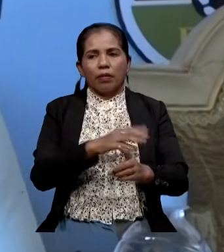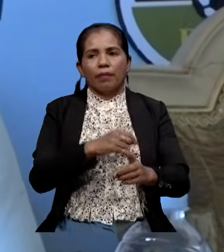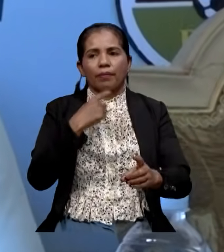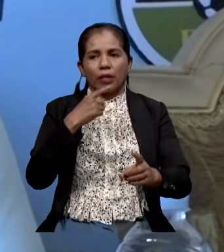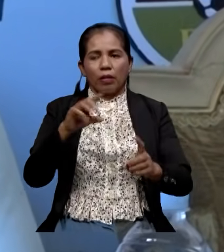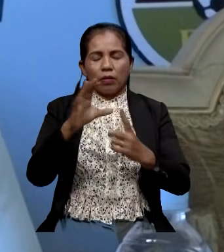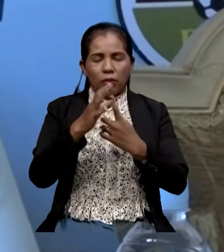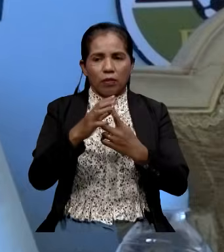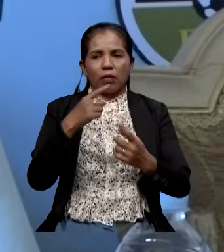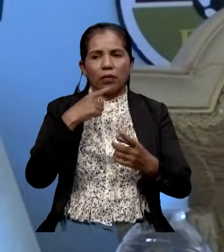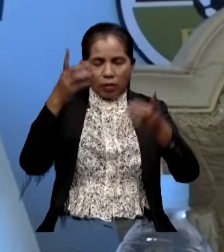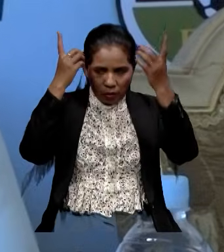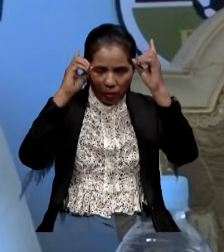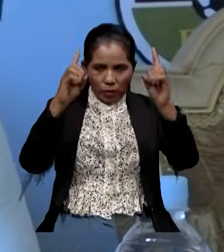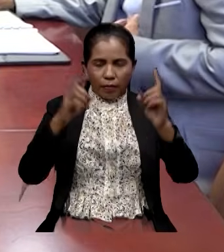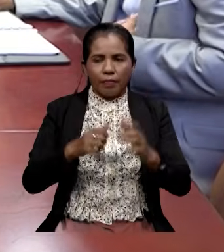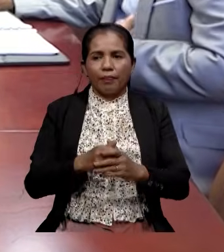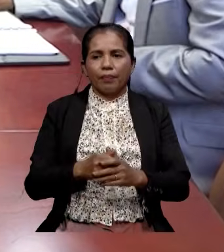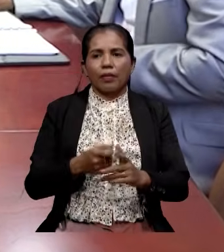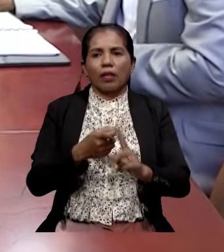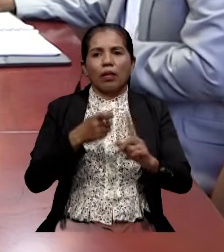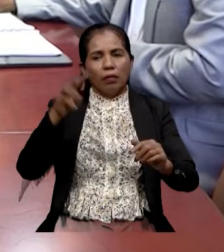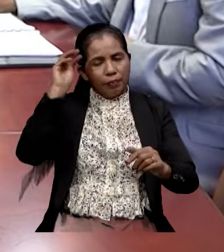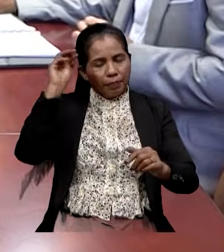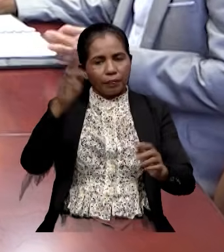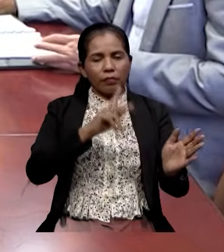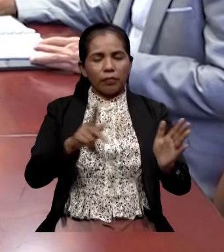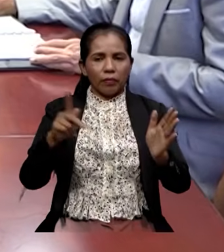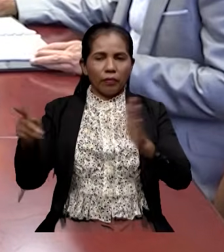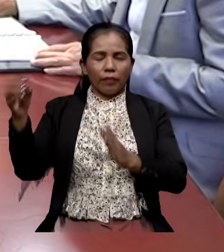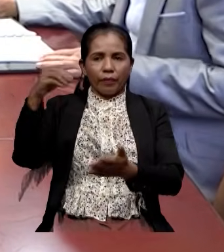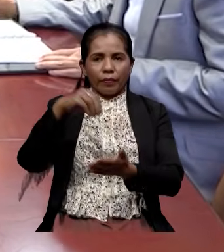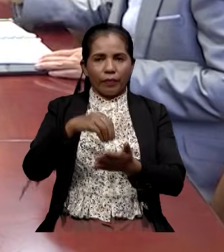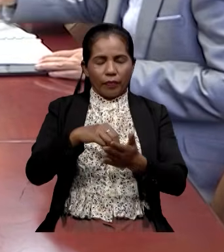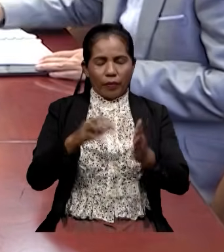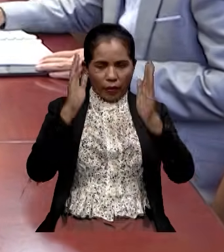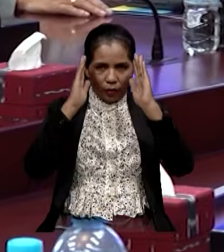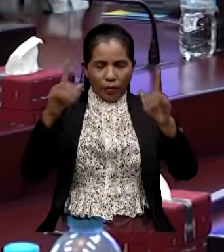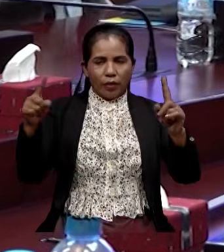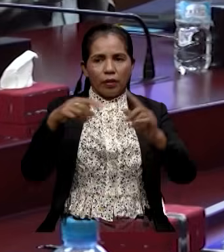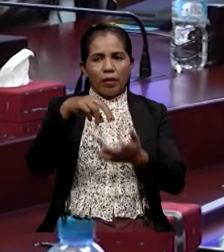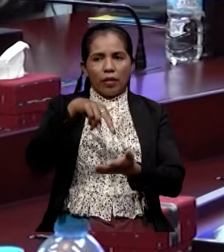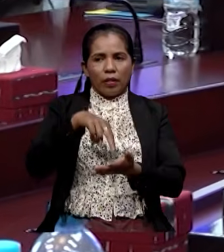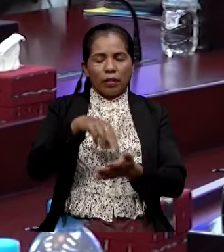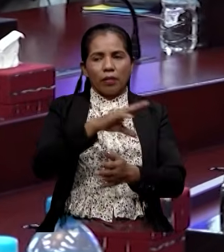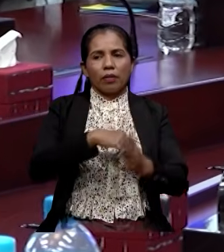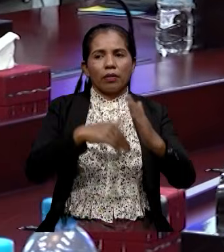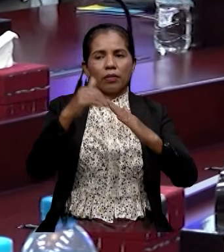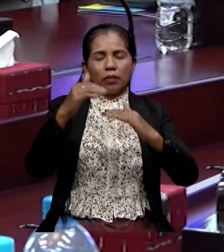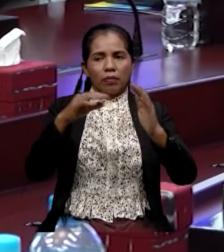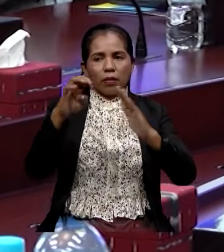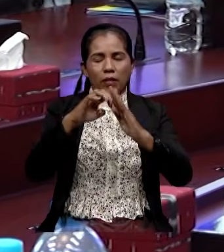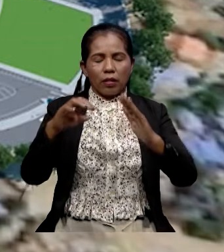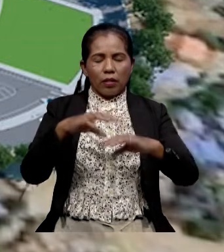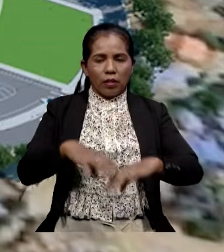e Cultura decide. A estimação lhe o Ministério do Planeamento e Investimento Estratégico, estabelecimento, construção no estádio